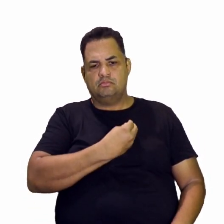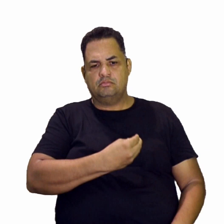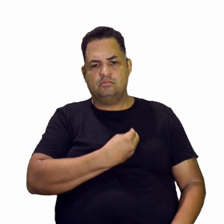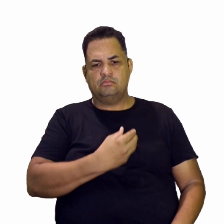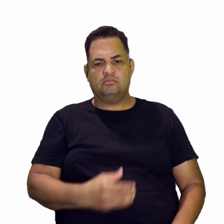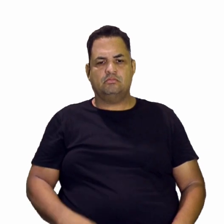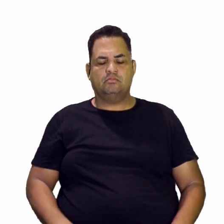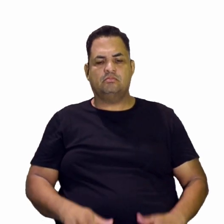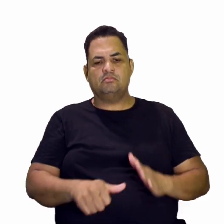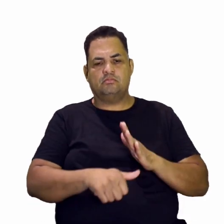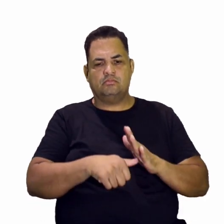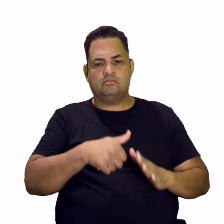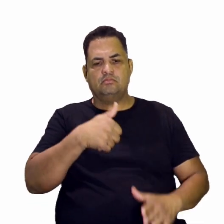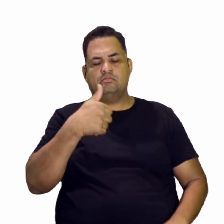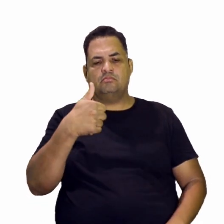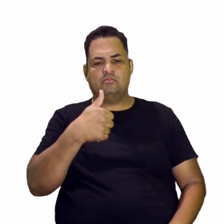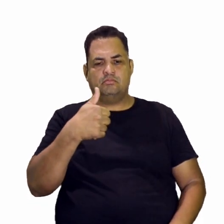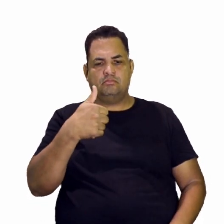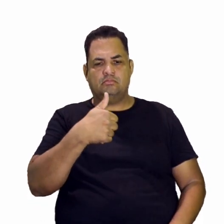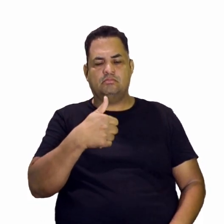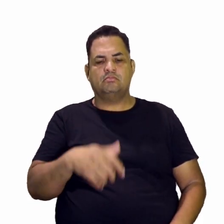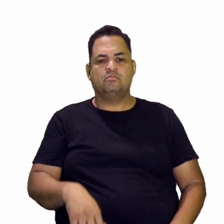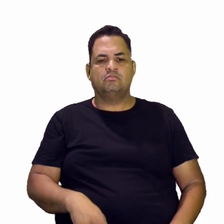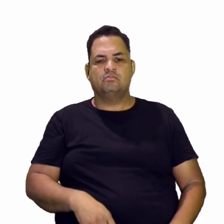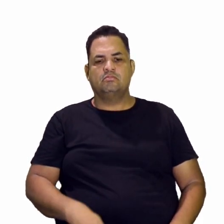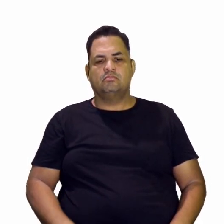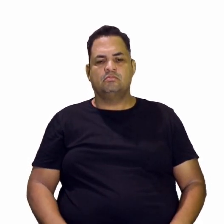consumidores de primeira ordem,